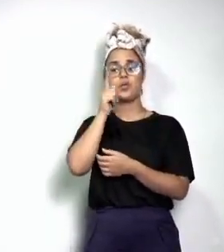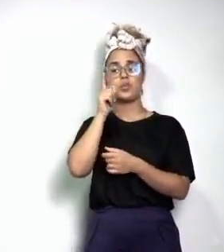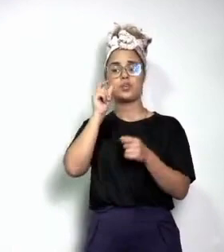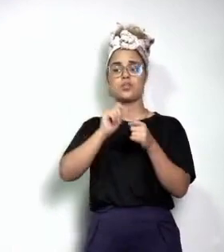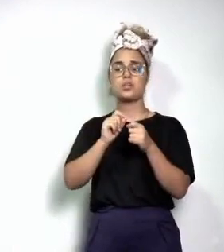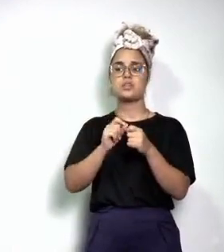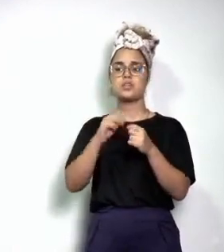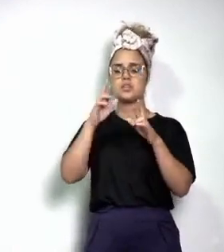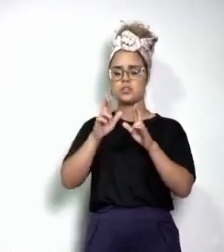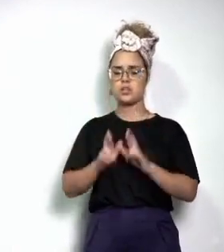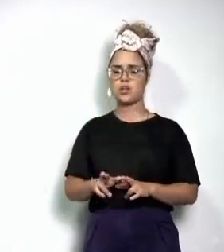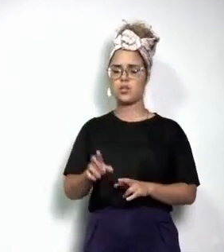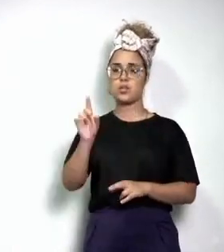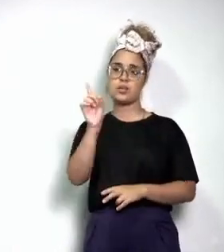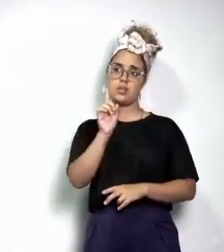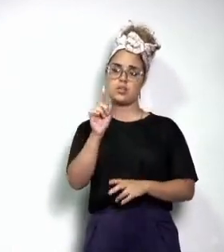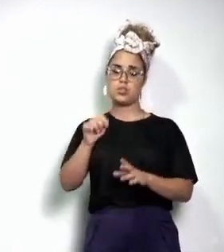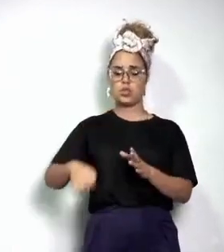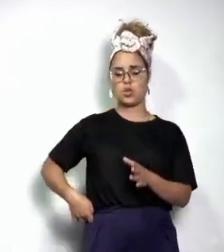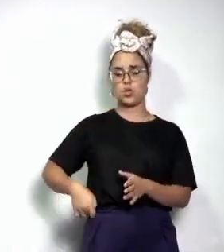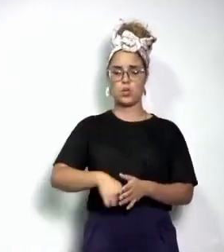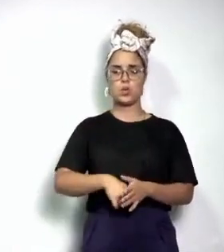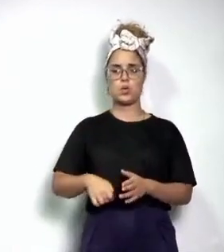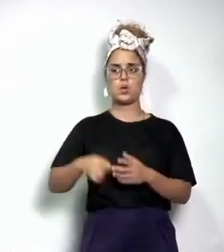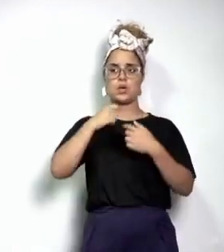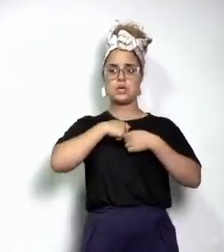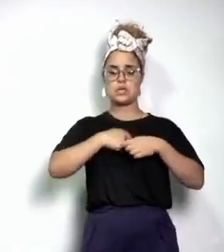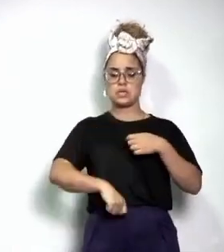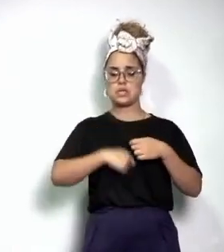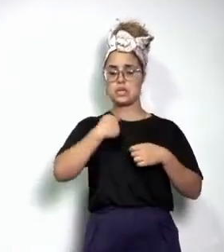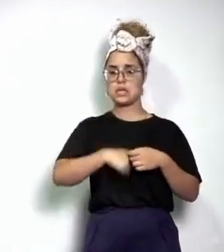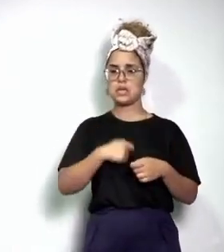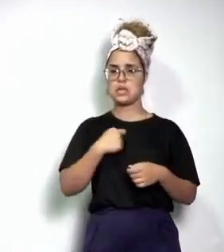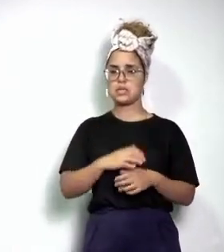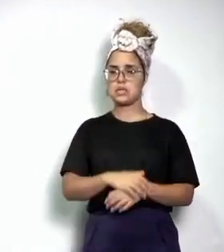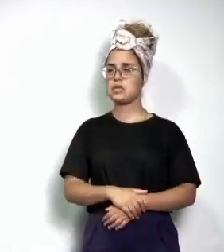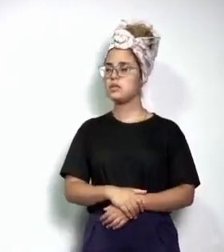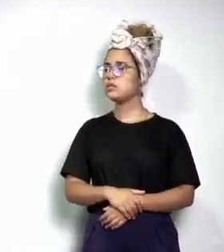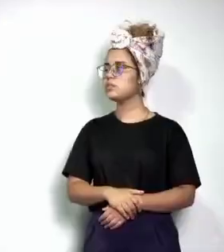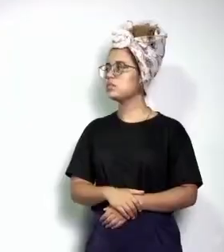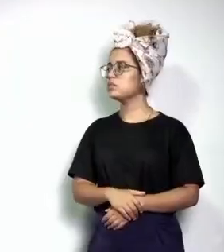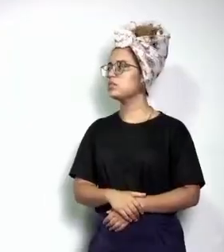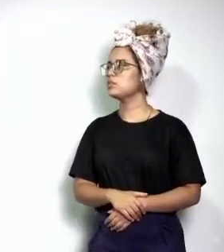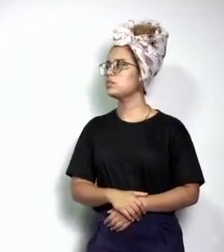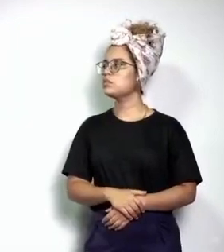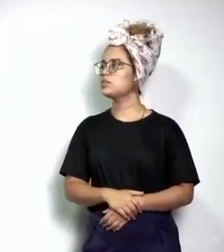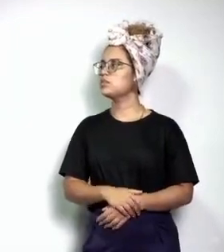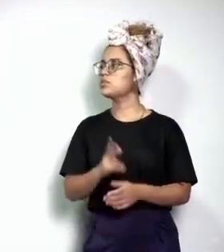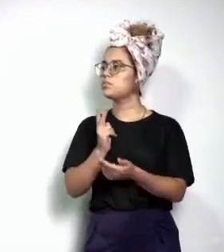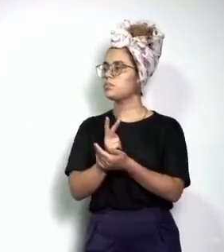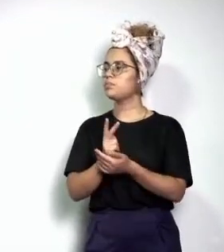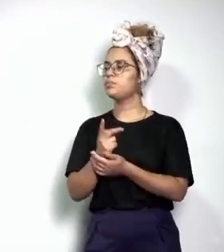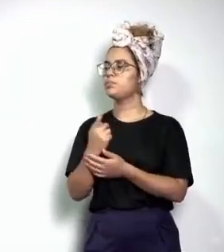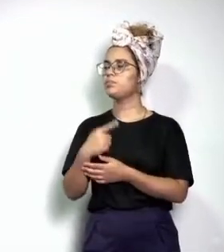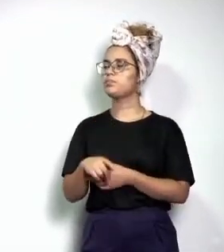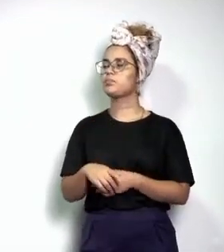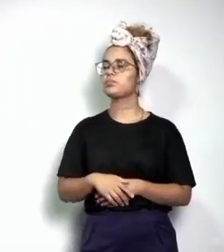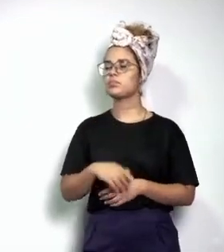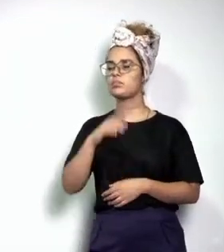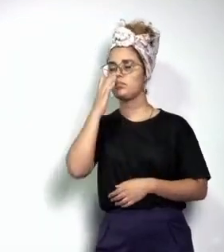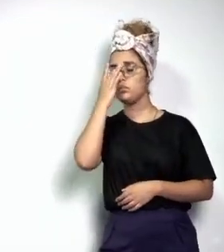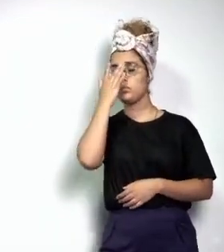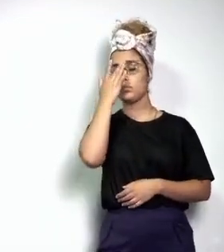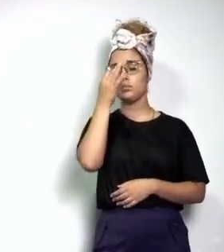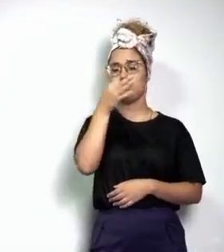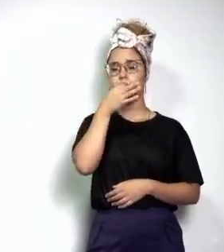isso com tranquilidade, com a minha pochete. Apesar disso, uma